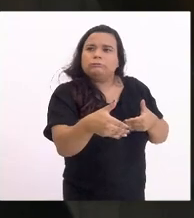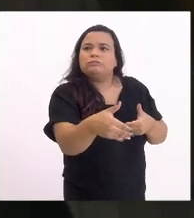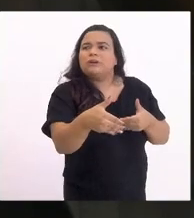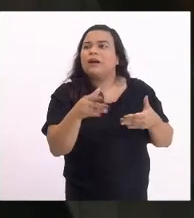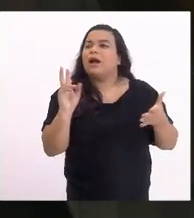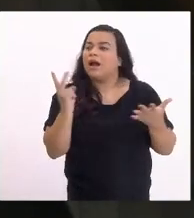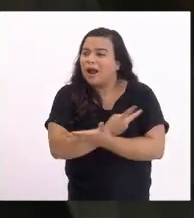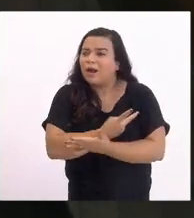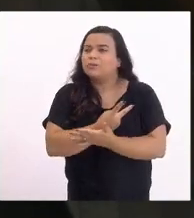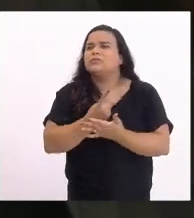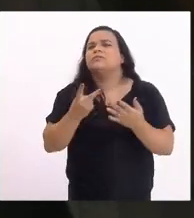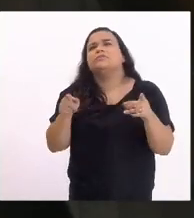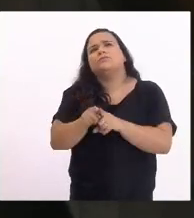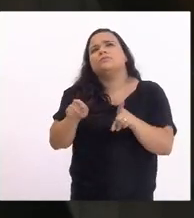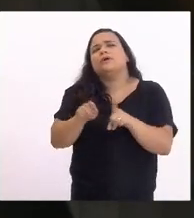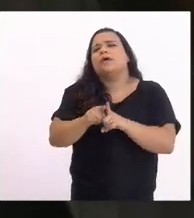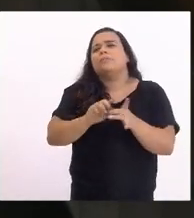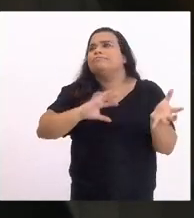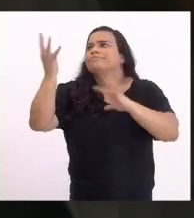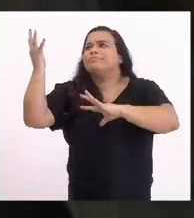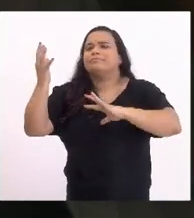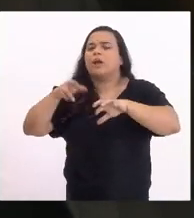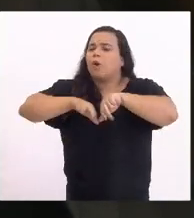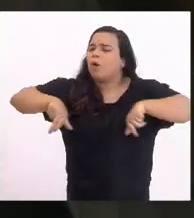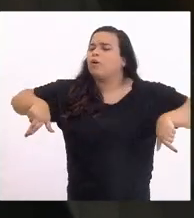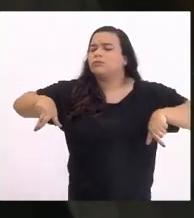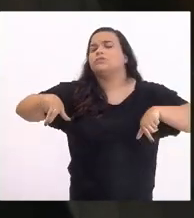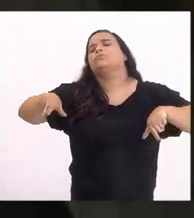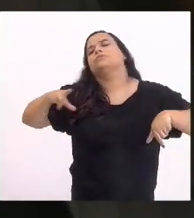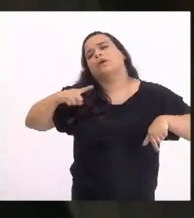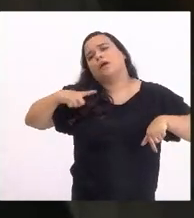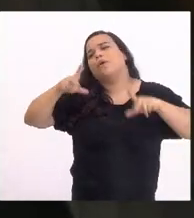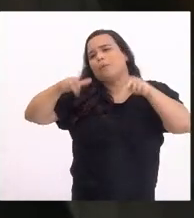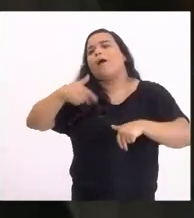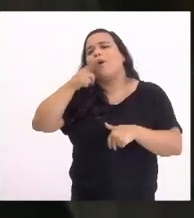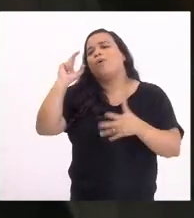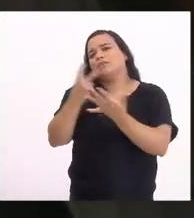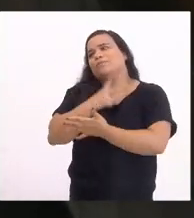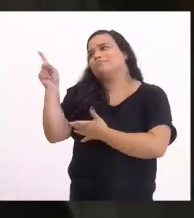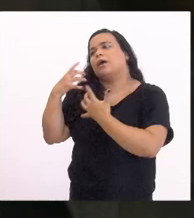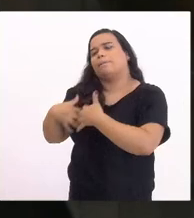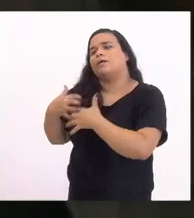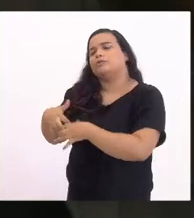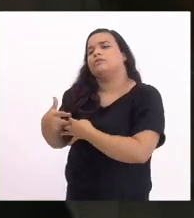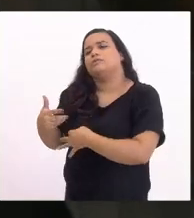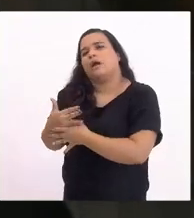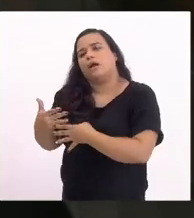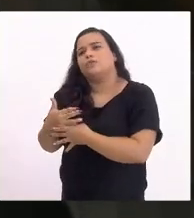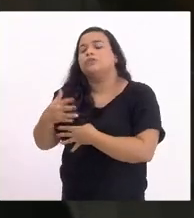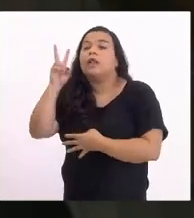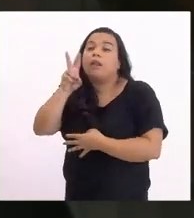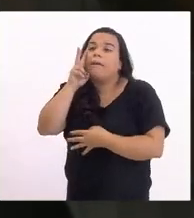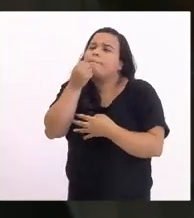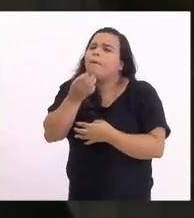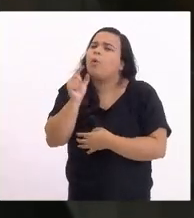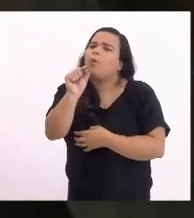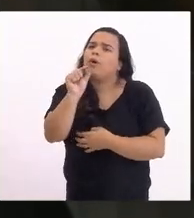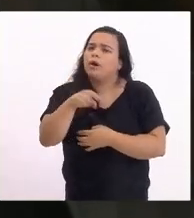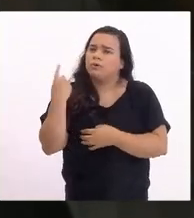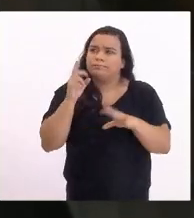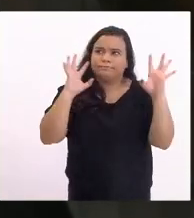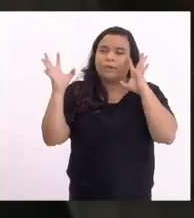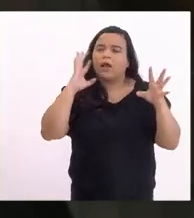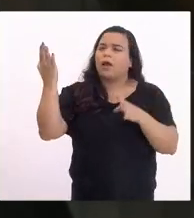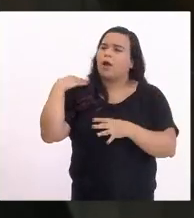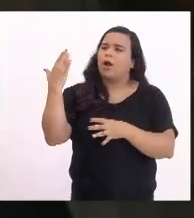e os impactos desses eventos de grande proporção, como de ontem, na cidade de Petrópolis. É bom lembrar também que, desde o início do ano,